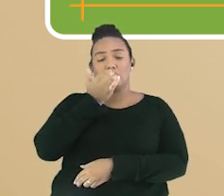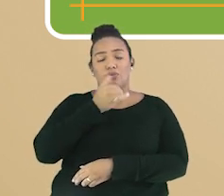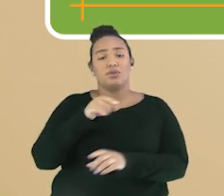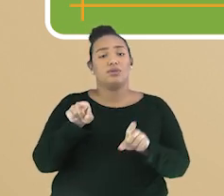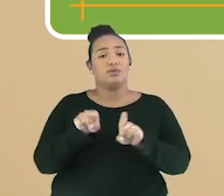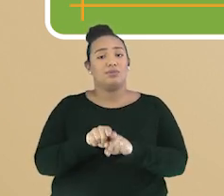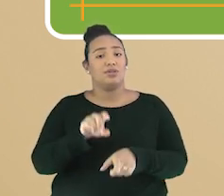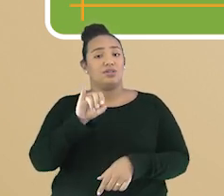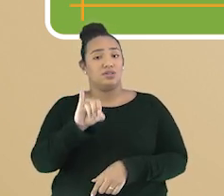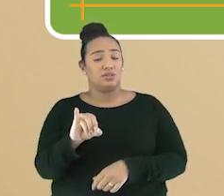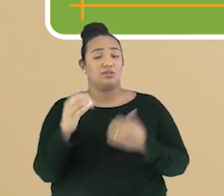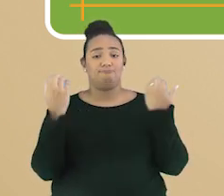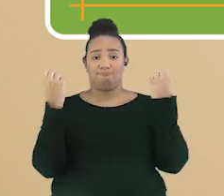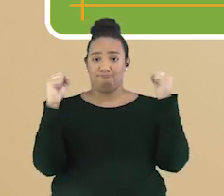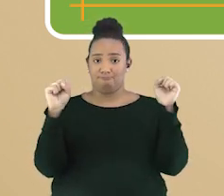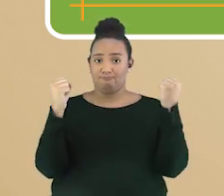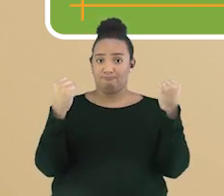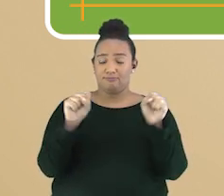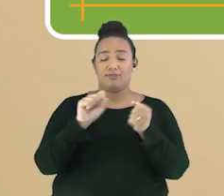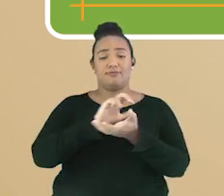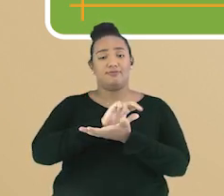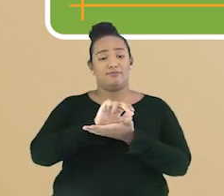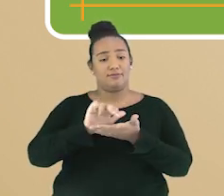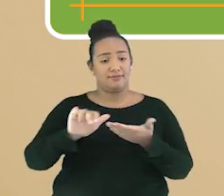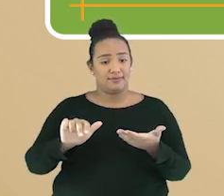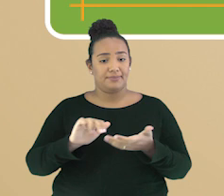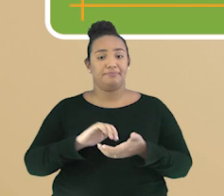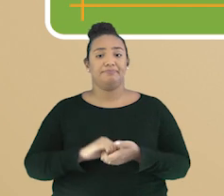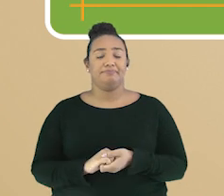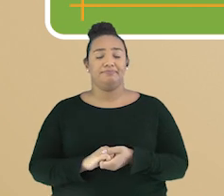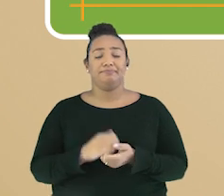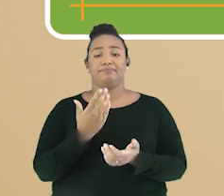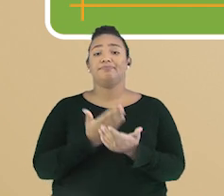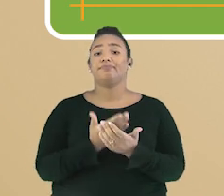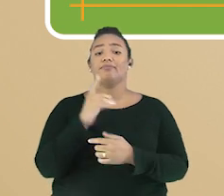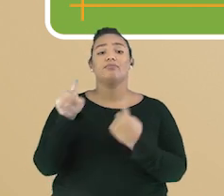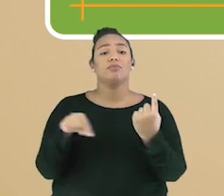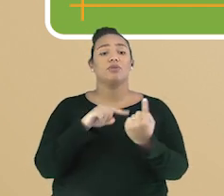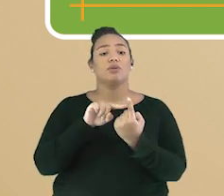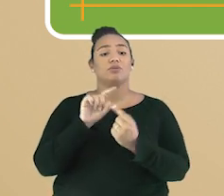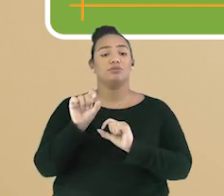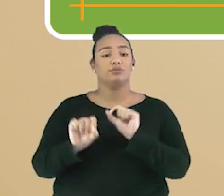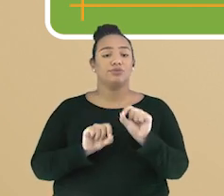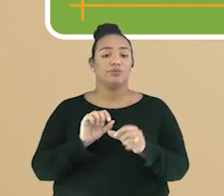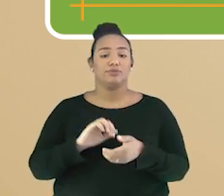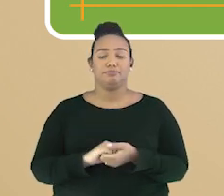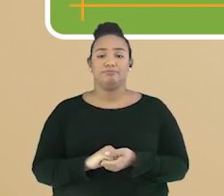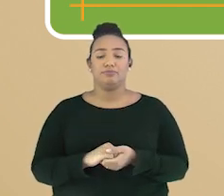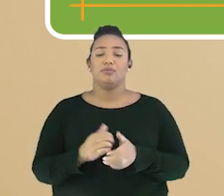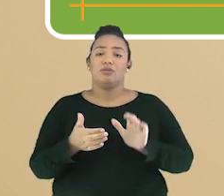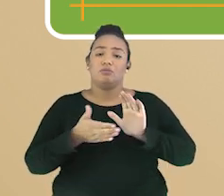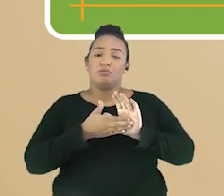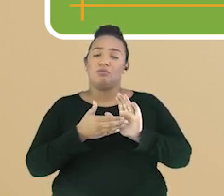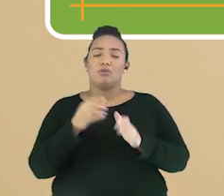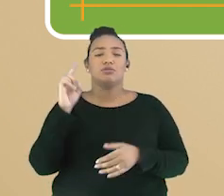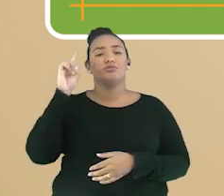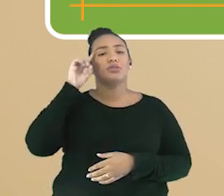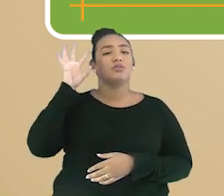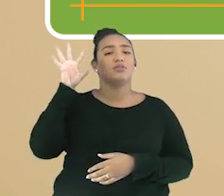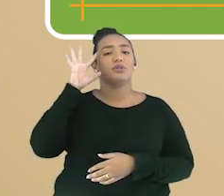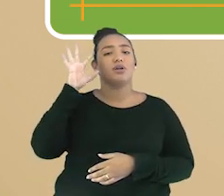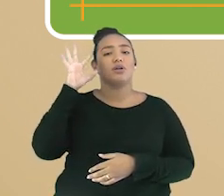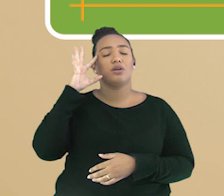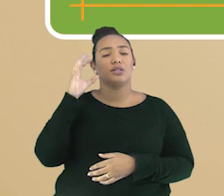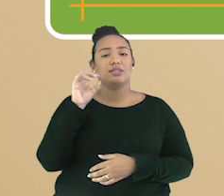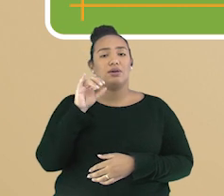física, entre outros. O objetivo da aula é propor uma reflexão acerca dos